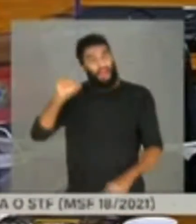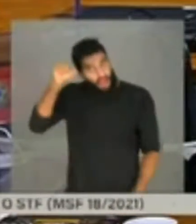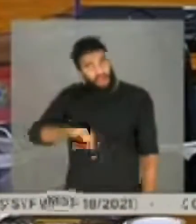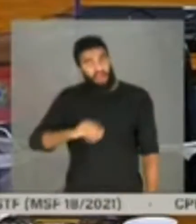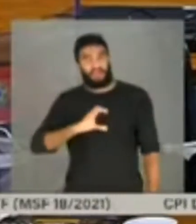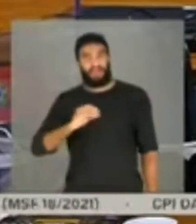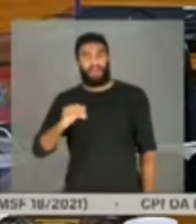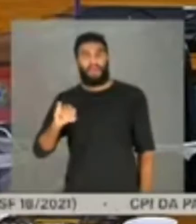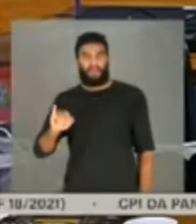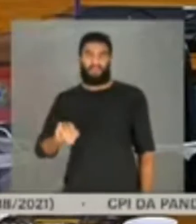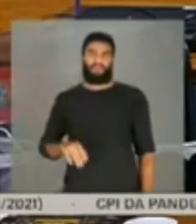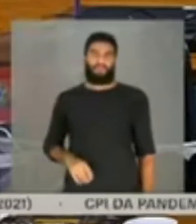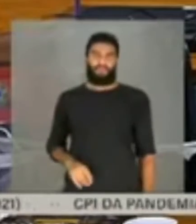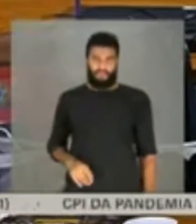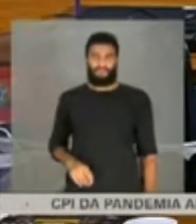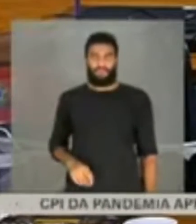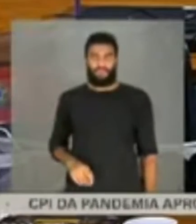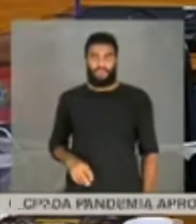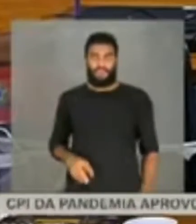Essa é a CPI.